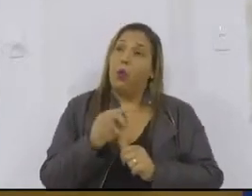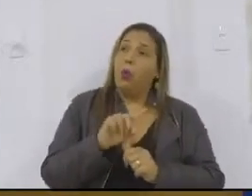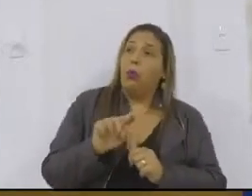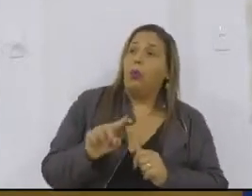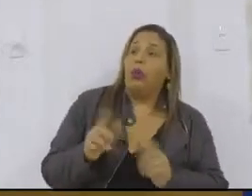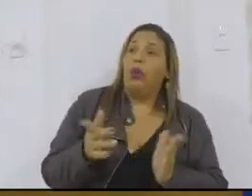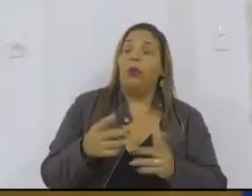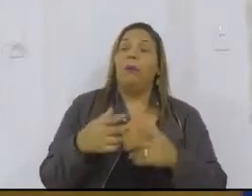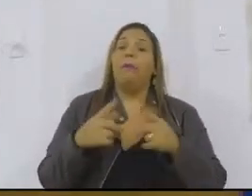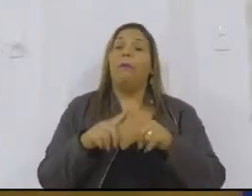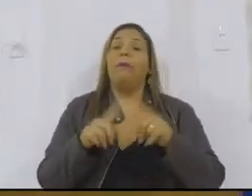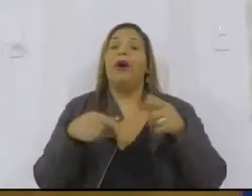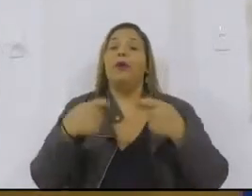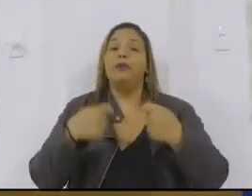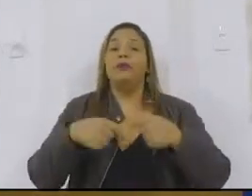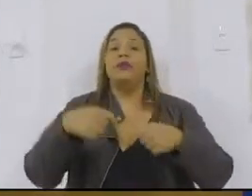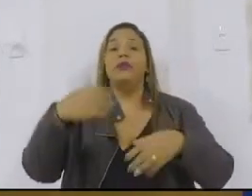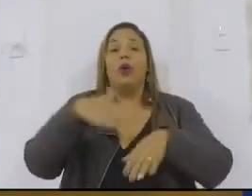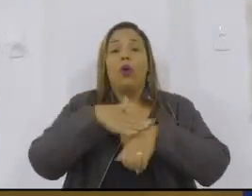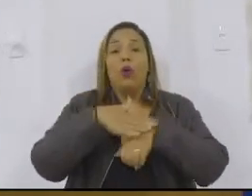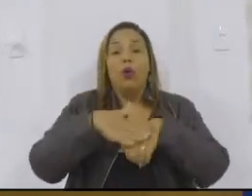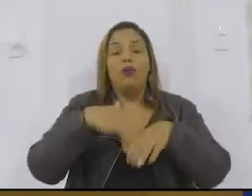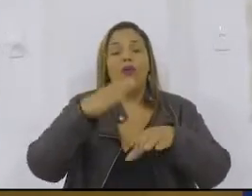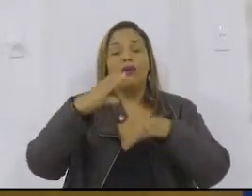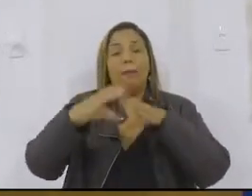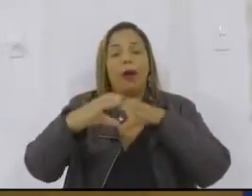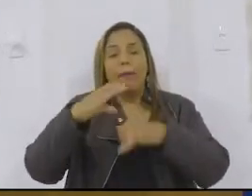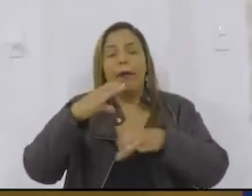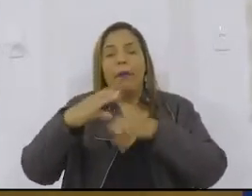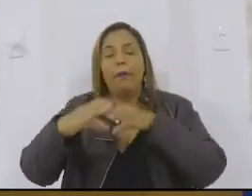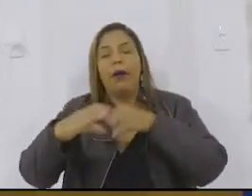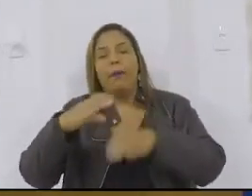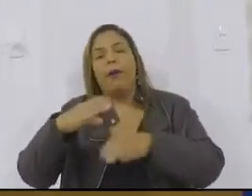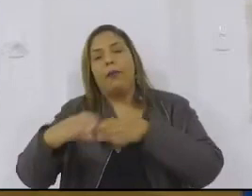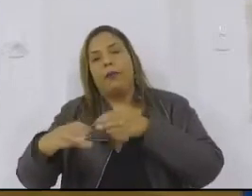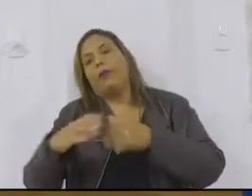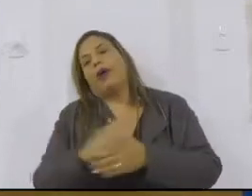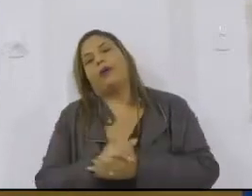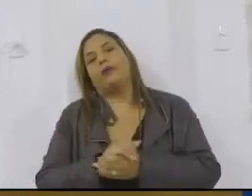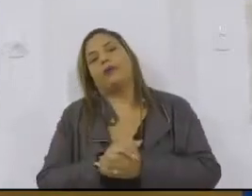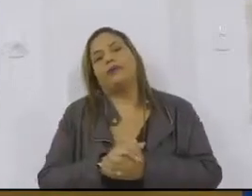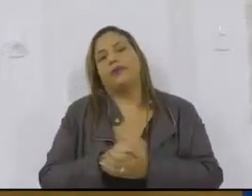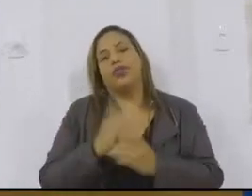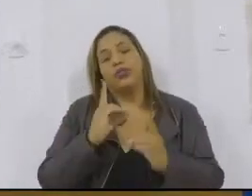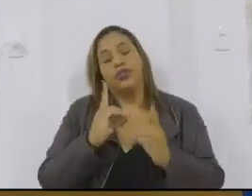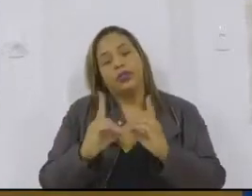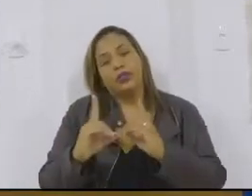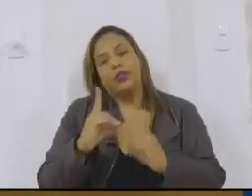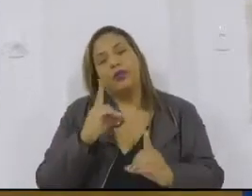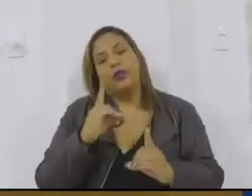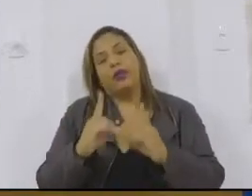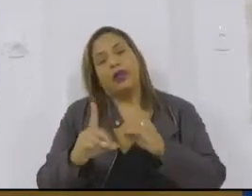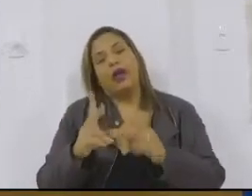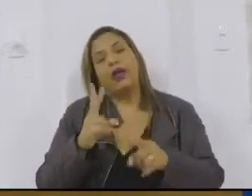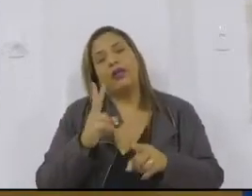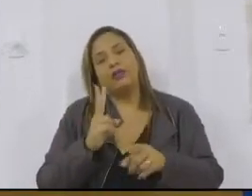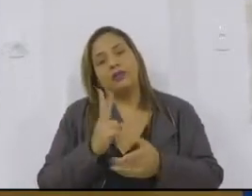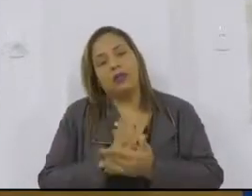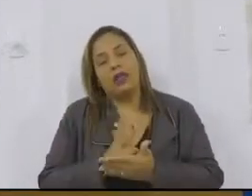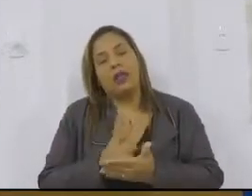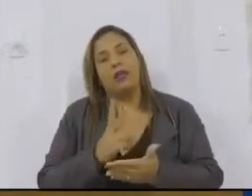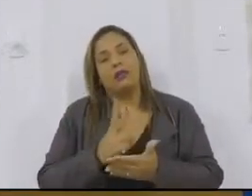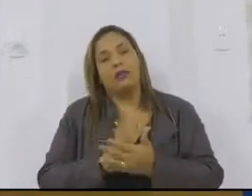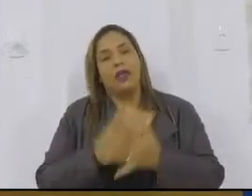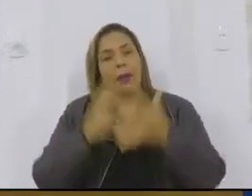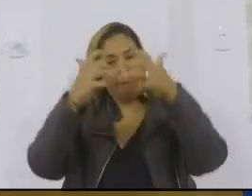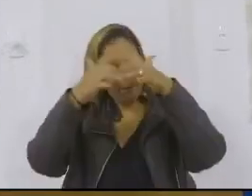ser discutidas com os vereadores, para a gente conseguir sempre votar de maneira consciente, equilibrada,